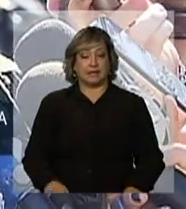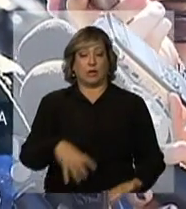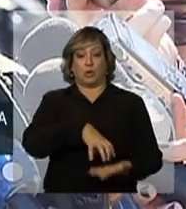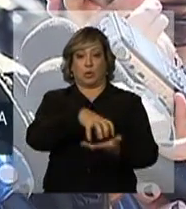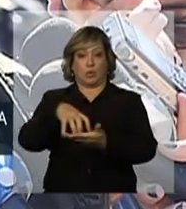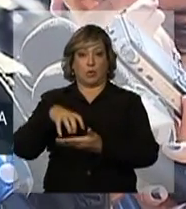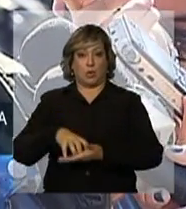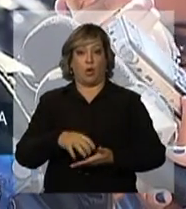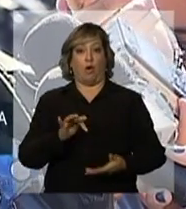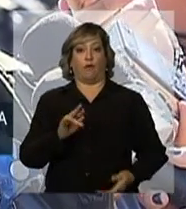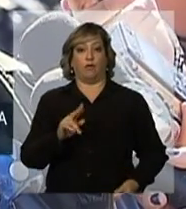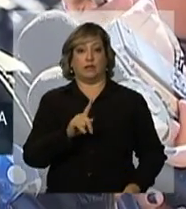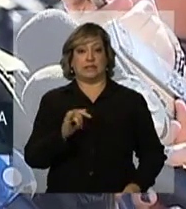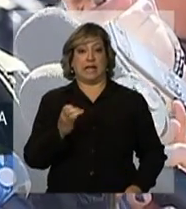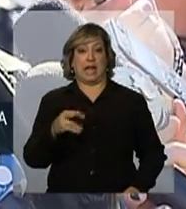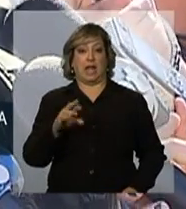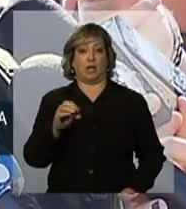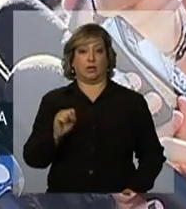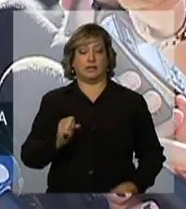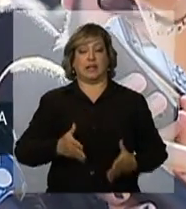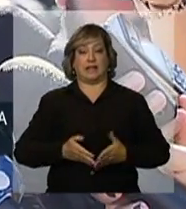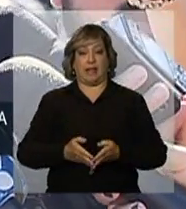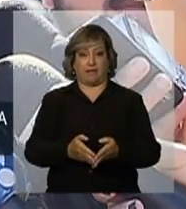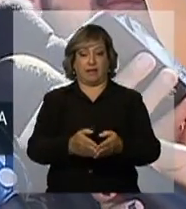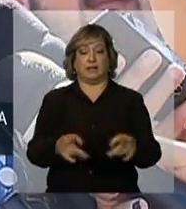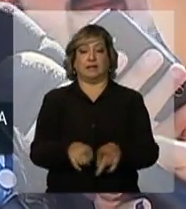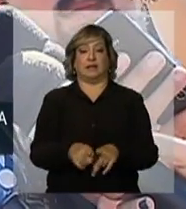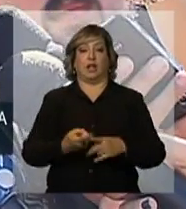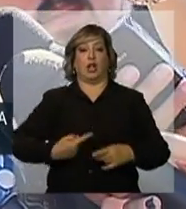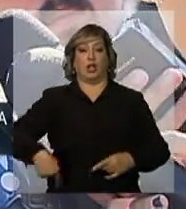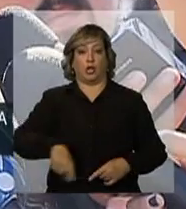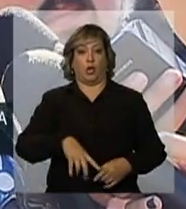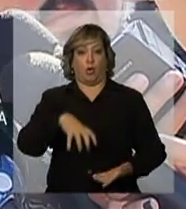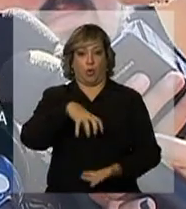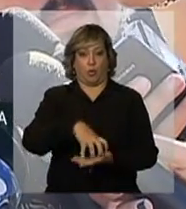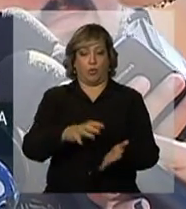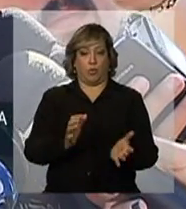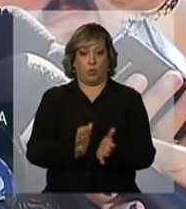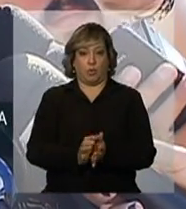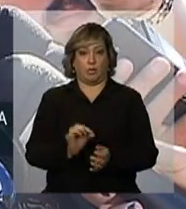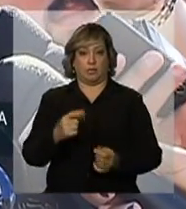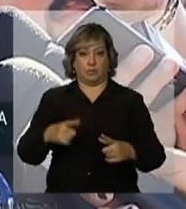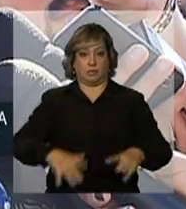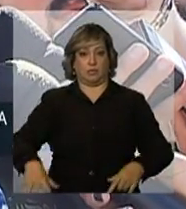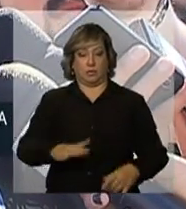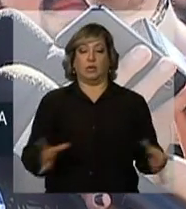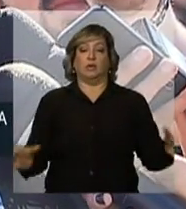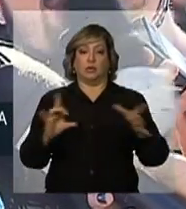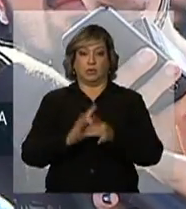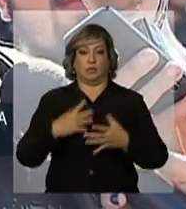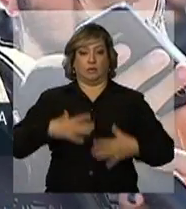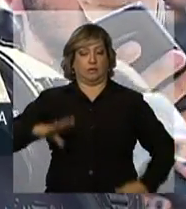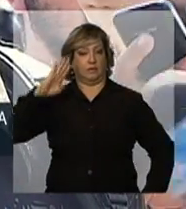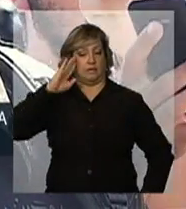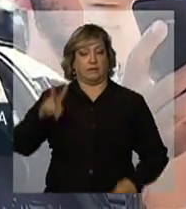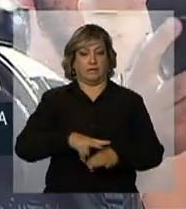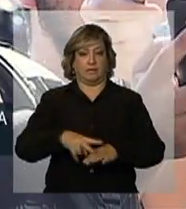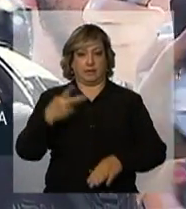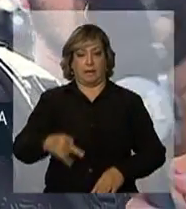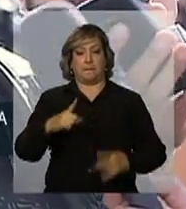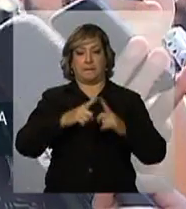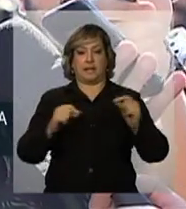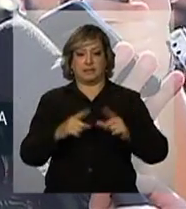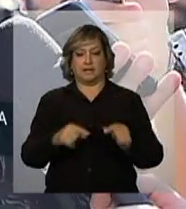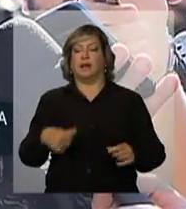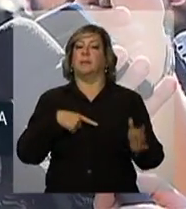dos Fuzileiros Navais, bem como do nosso Comando Aéreo Regional, estão integradas ao Exército aqui em Brasília. E o Exército está preparado